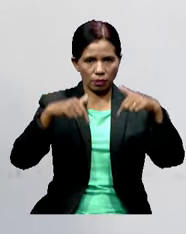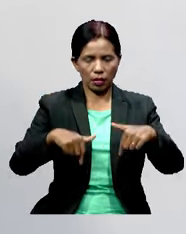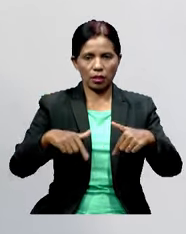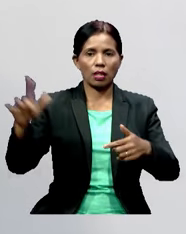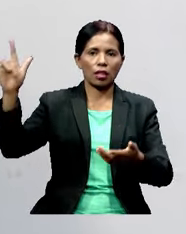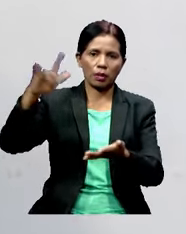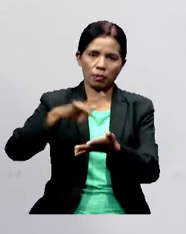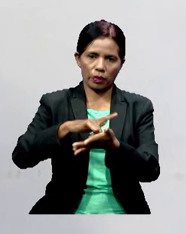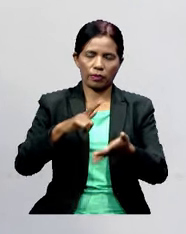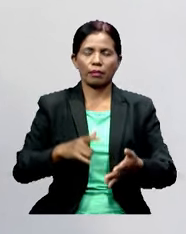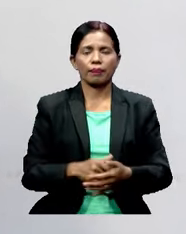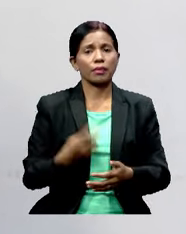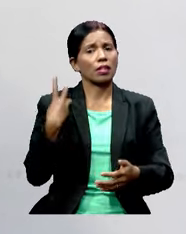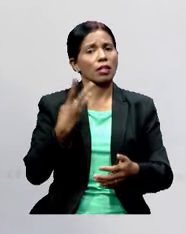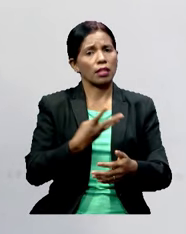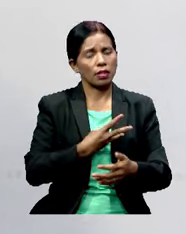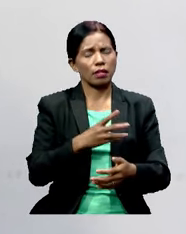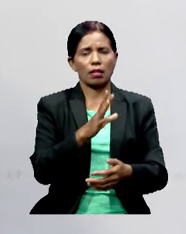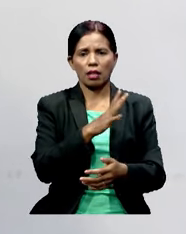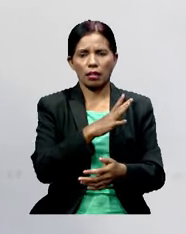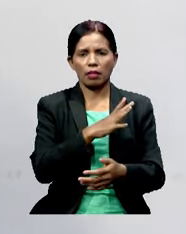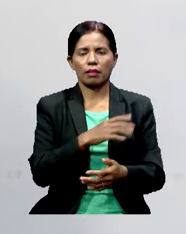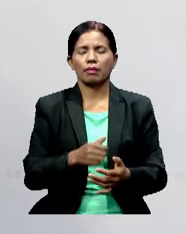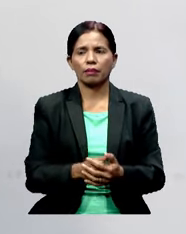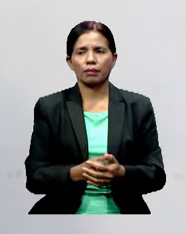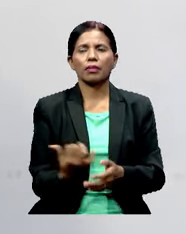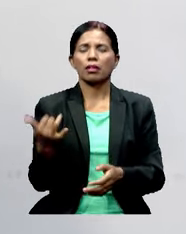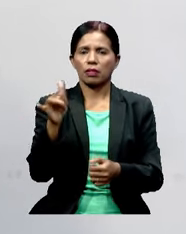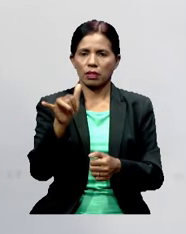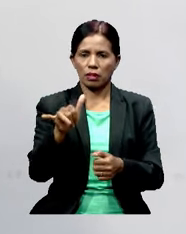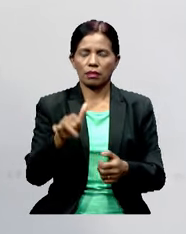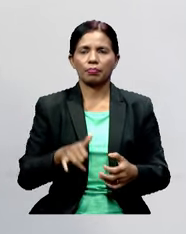aeroport. Ita espera katak sira